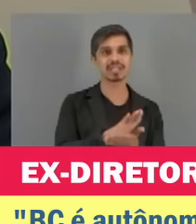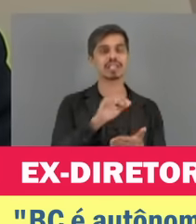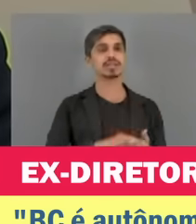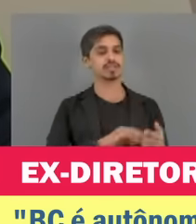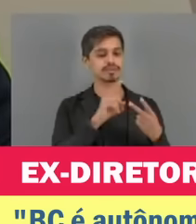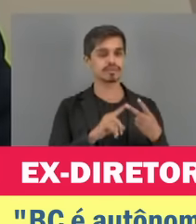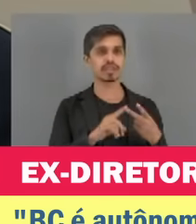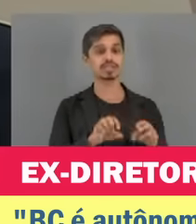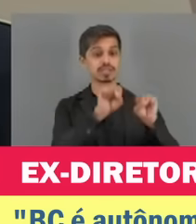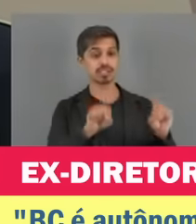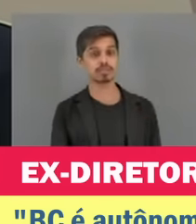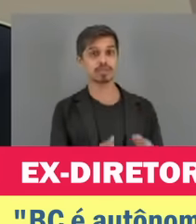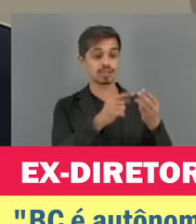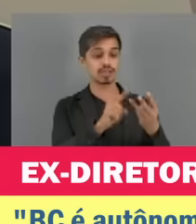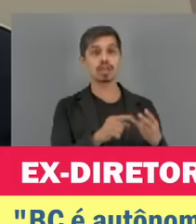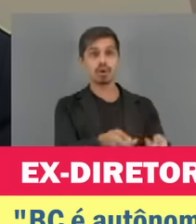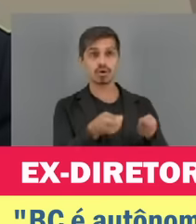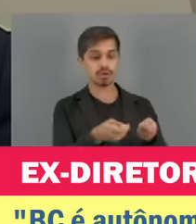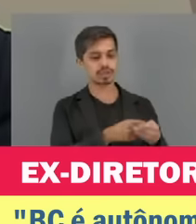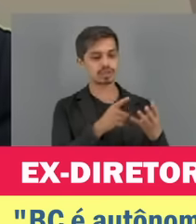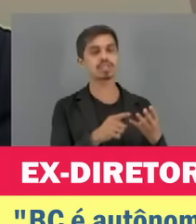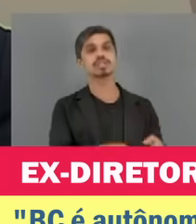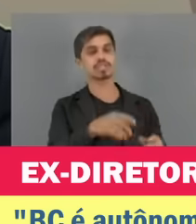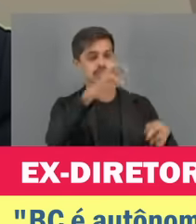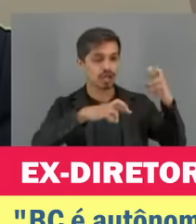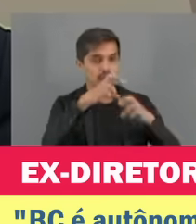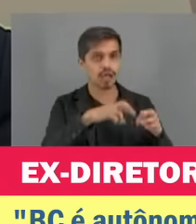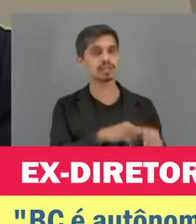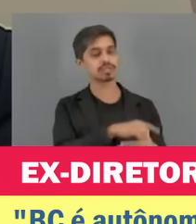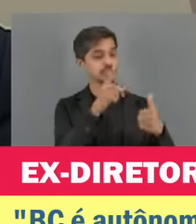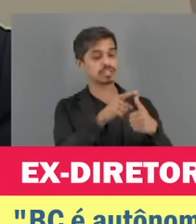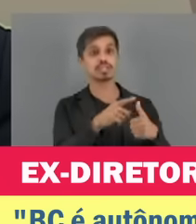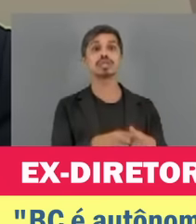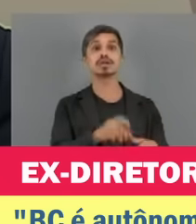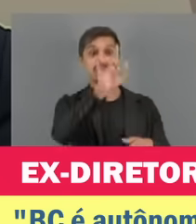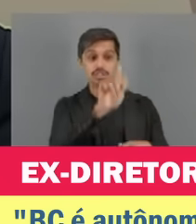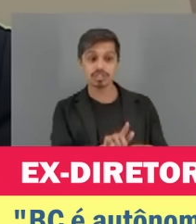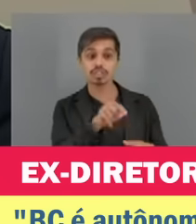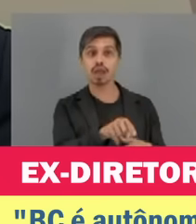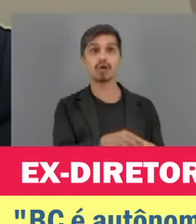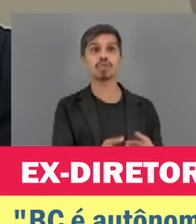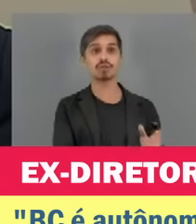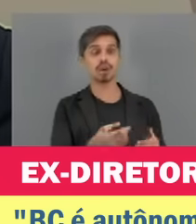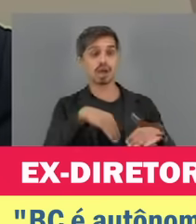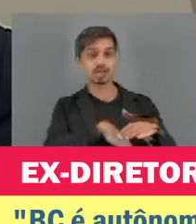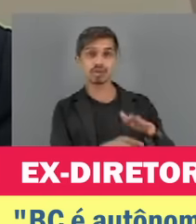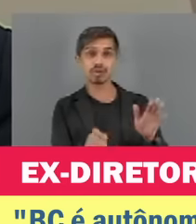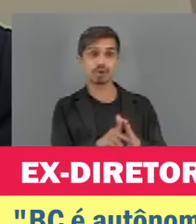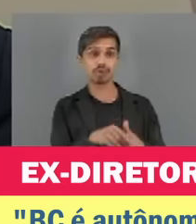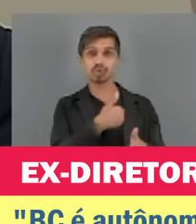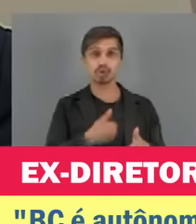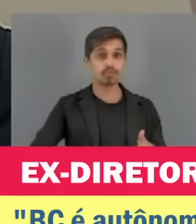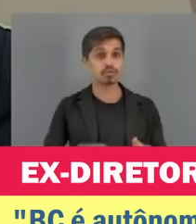política monetária, regular o sistema financeiro, supervisionar o sistema financeiro, gerir as reservas internacionais que são do Estado. O Banco Central é o depositário e